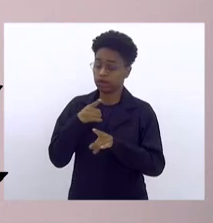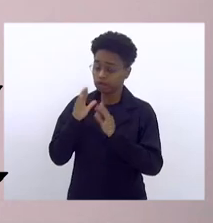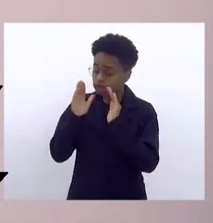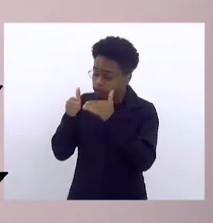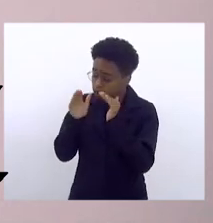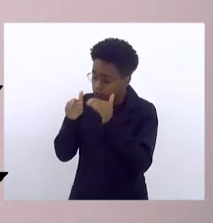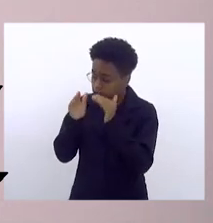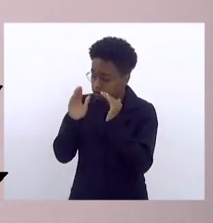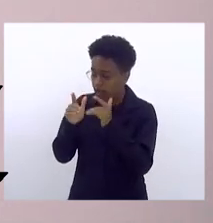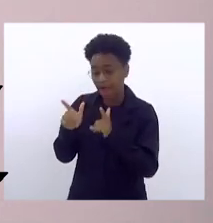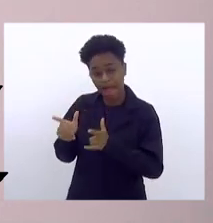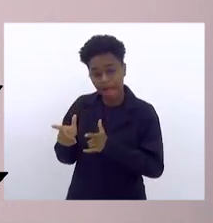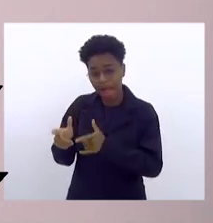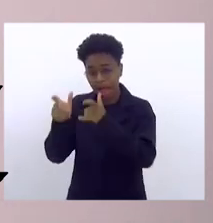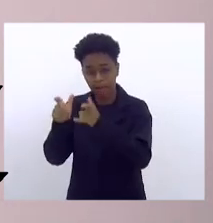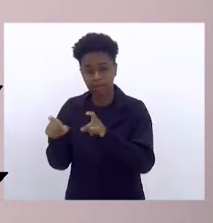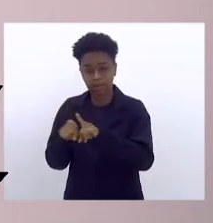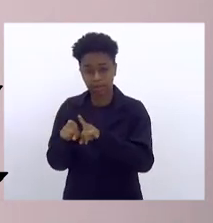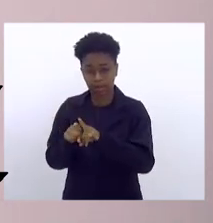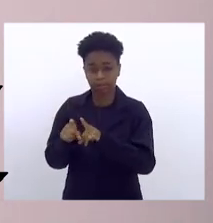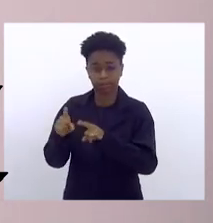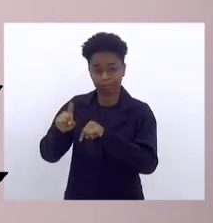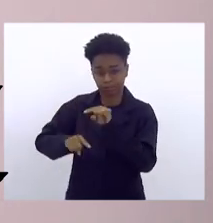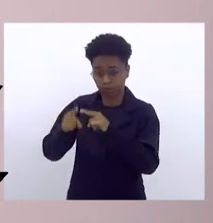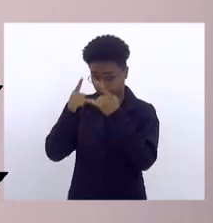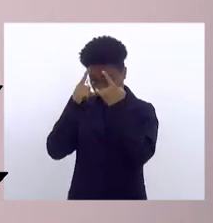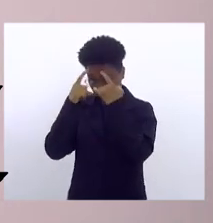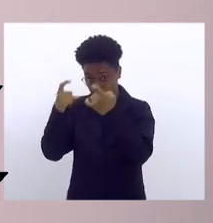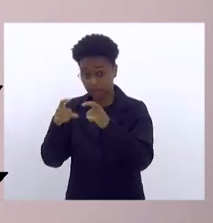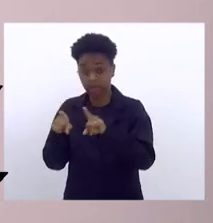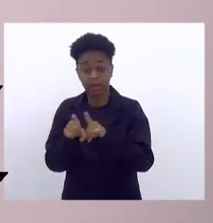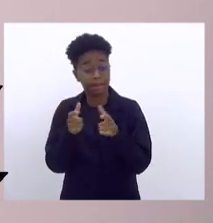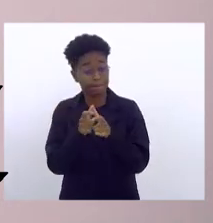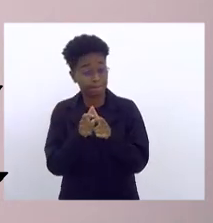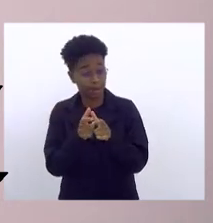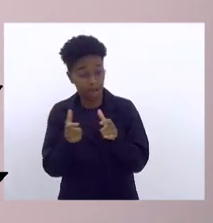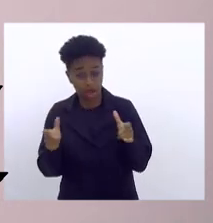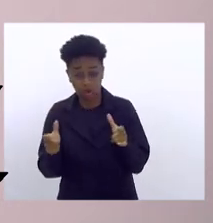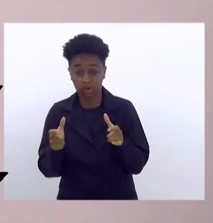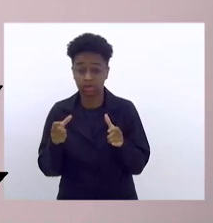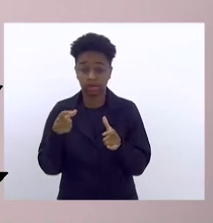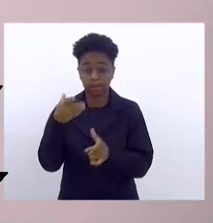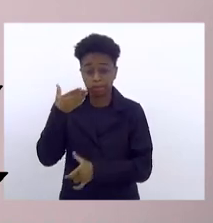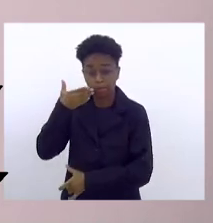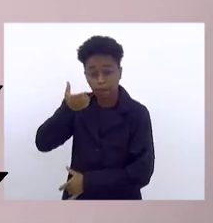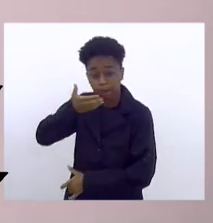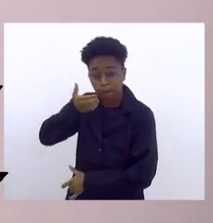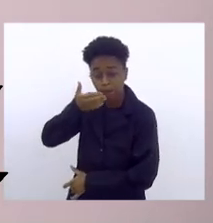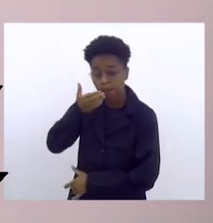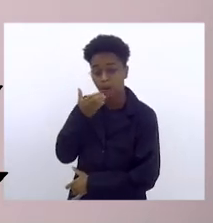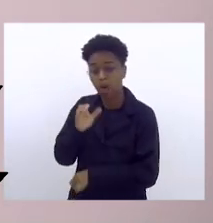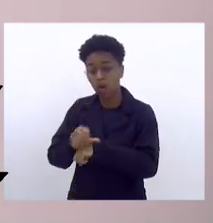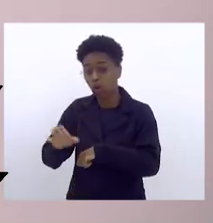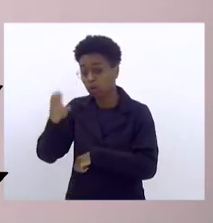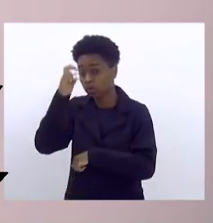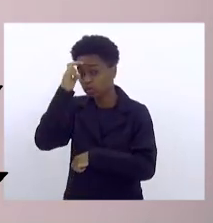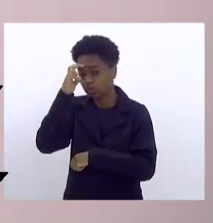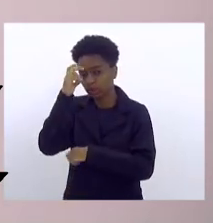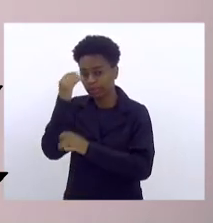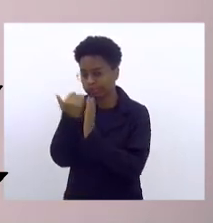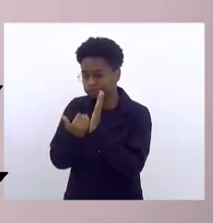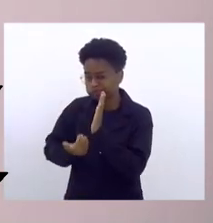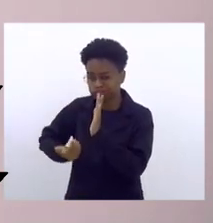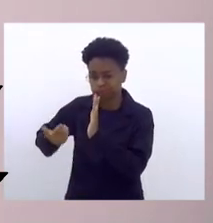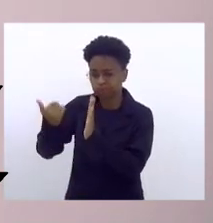violentos e a maioria deles é usuária de culturas extremistas que valorizam e reforçam